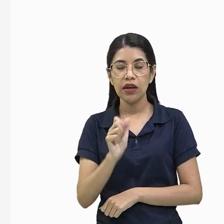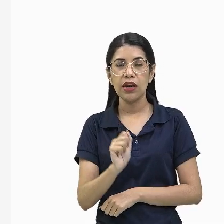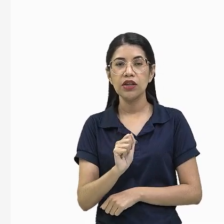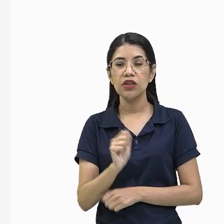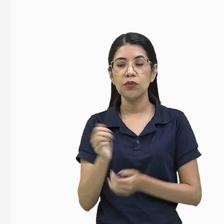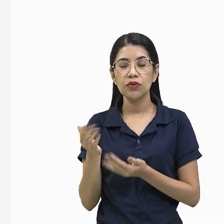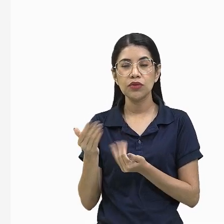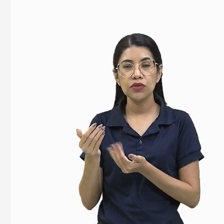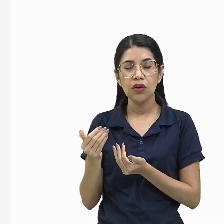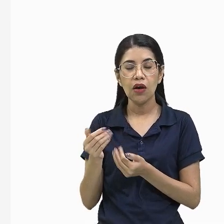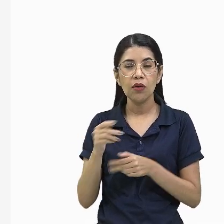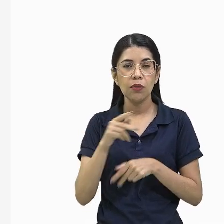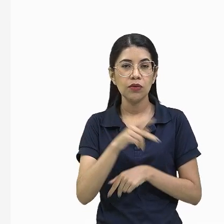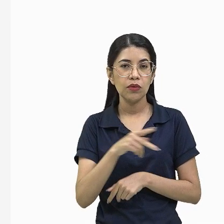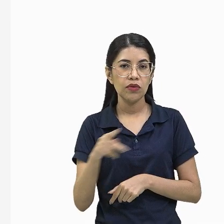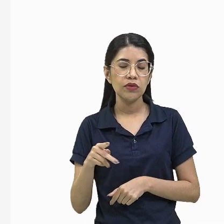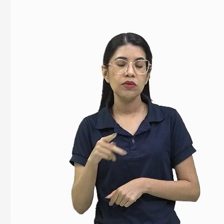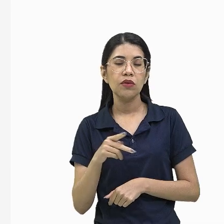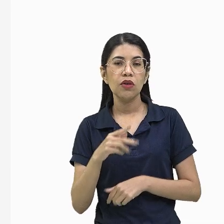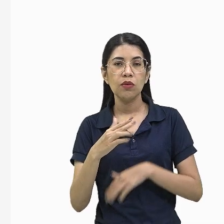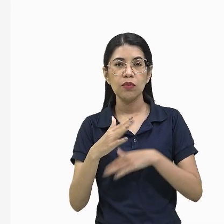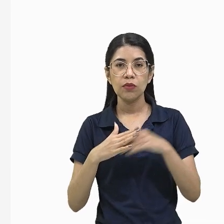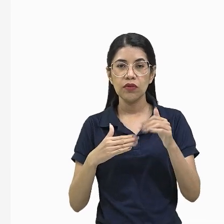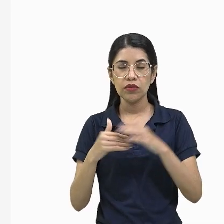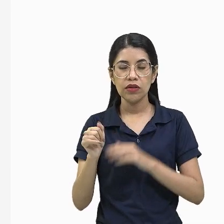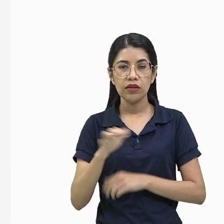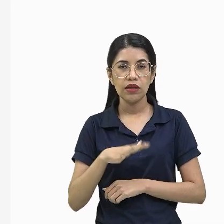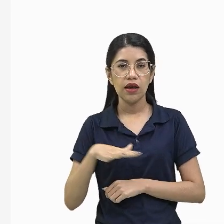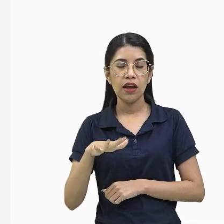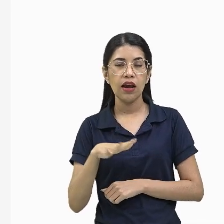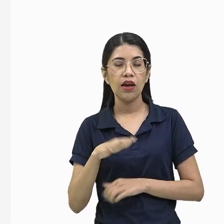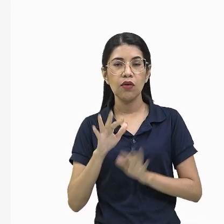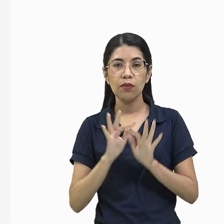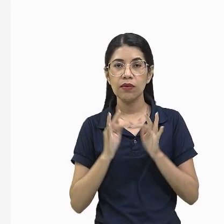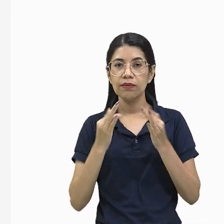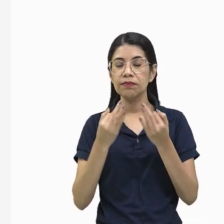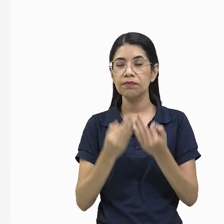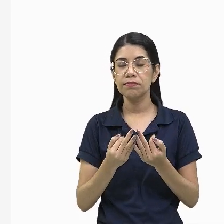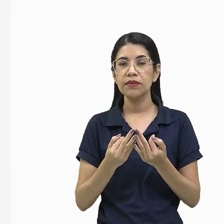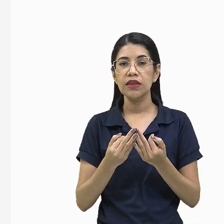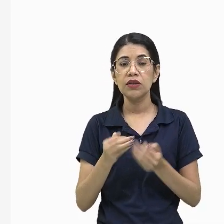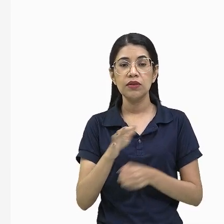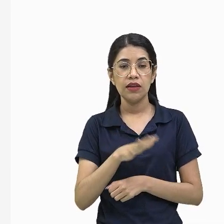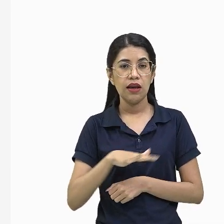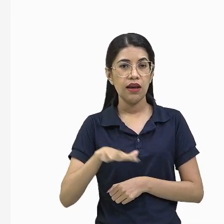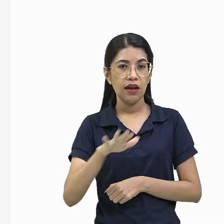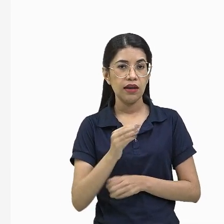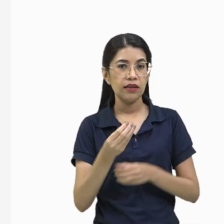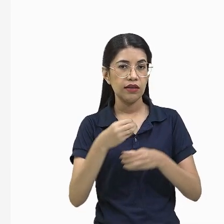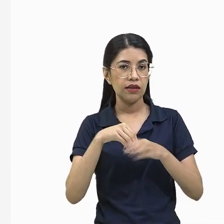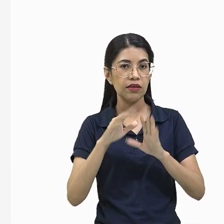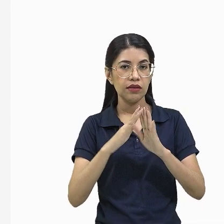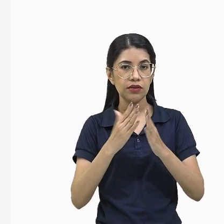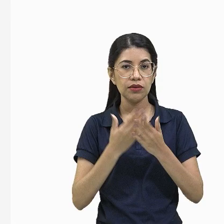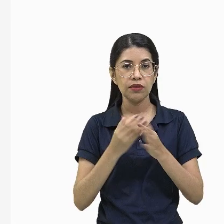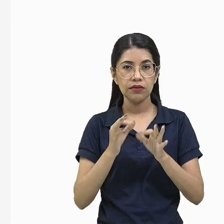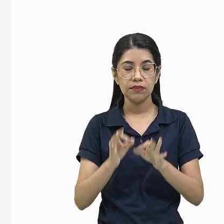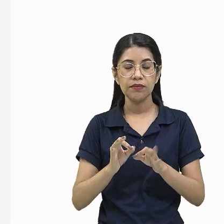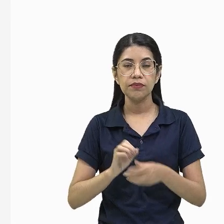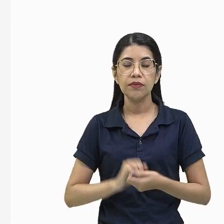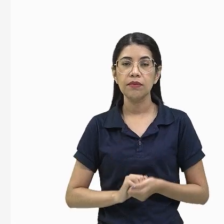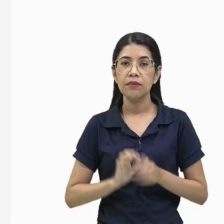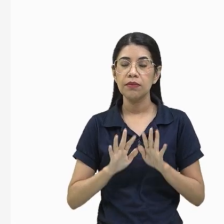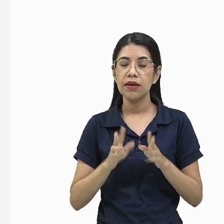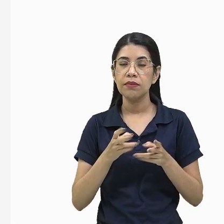os professores e funcionários ou para os pais, por exemplo, isso pensando no universo escolar, certo, gente? Então percebam que